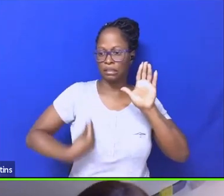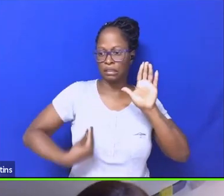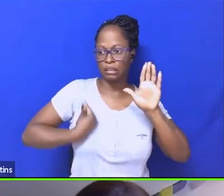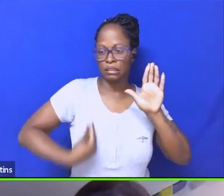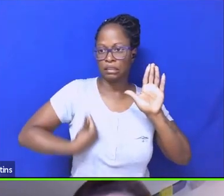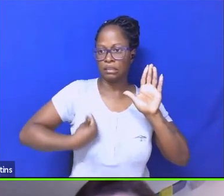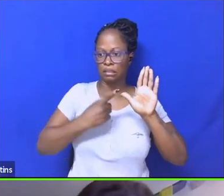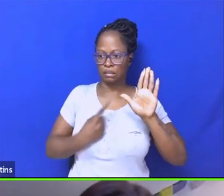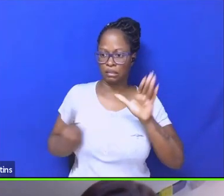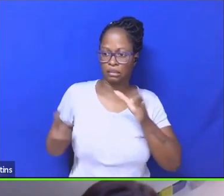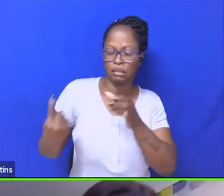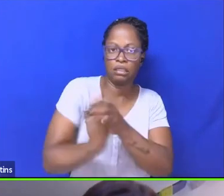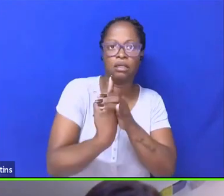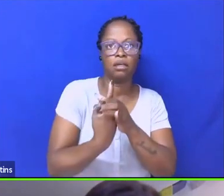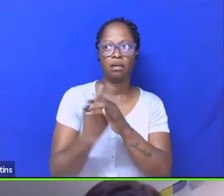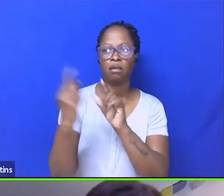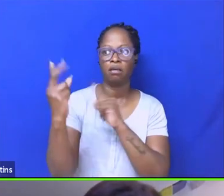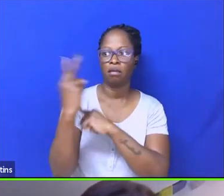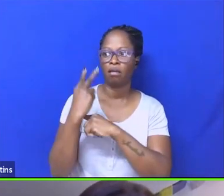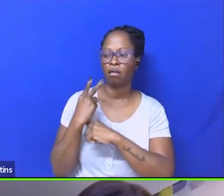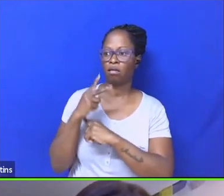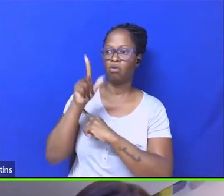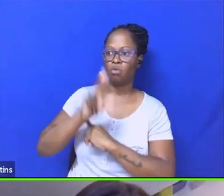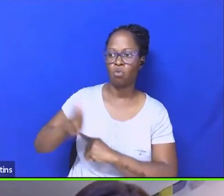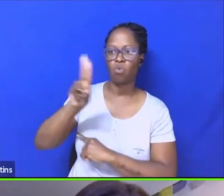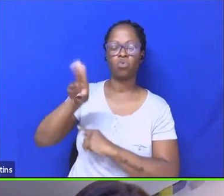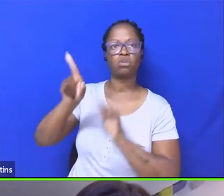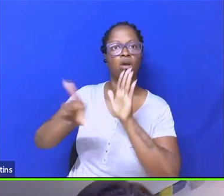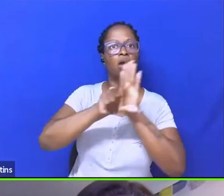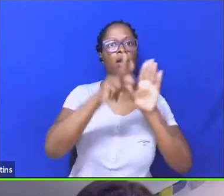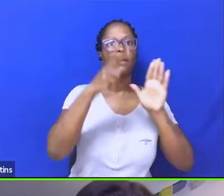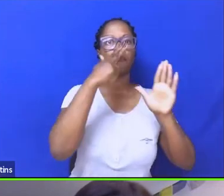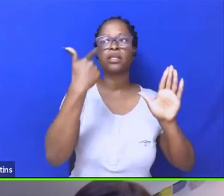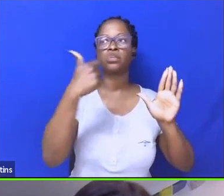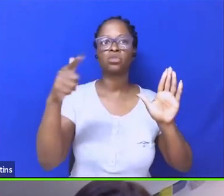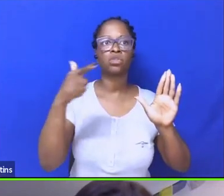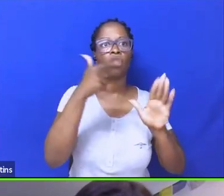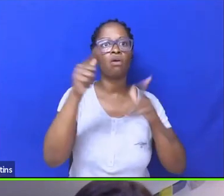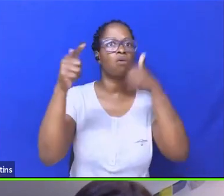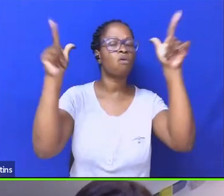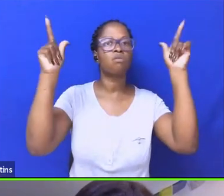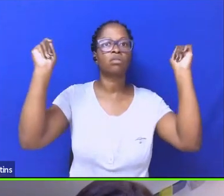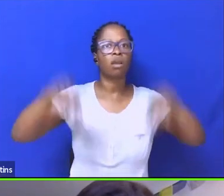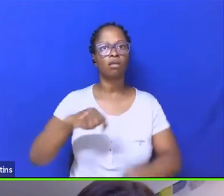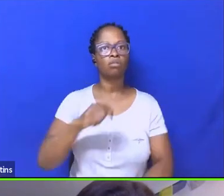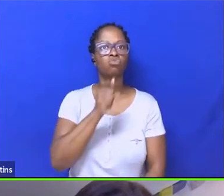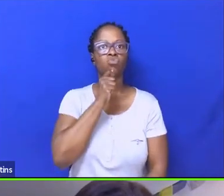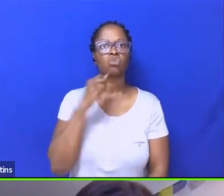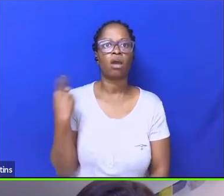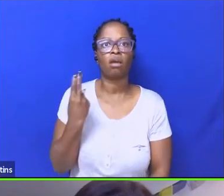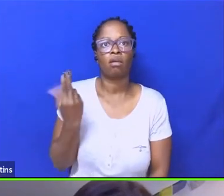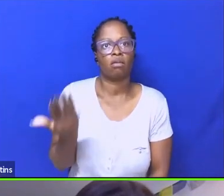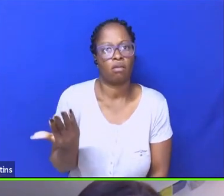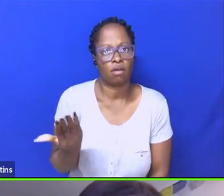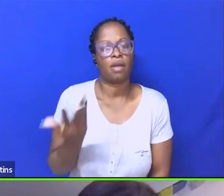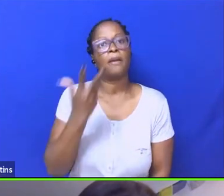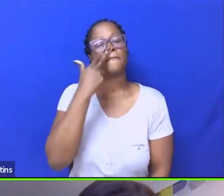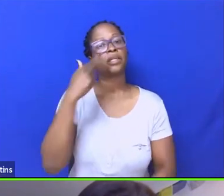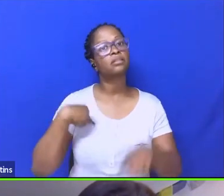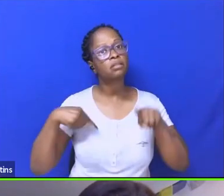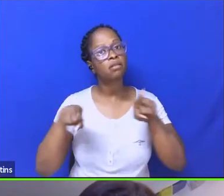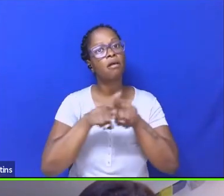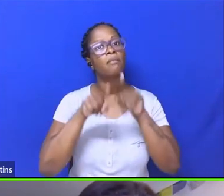como que não houve outra opção possível como de a maneira que te apresentam fora a única maneira